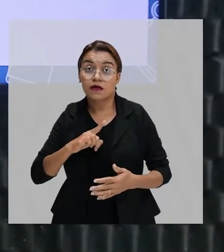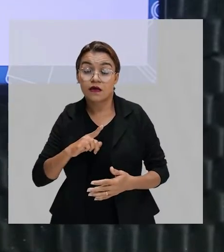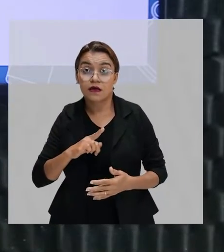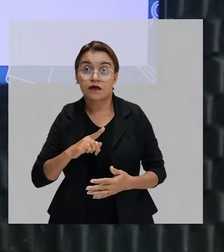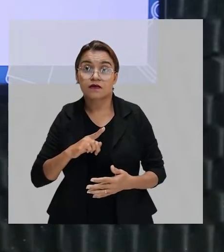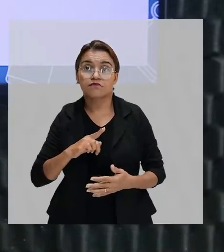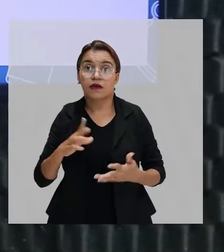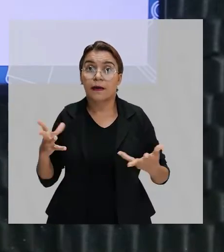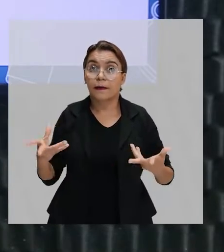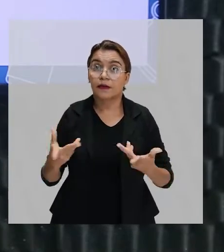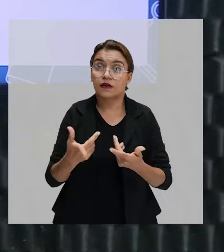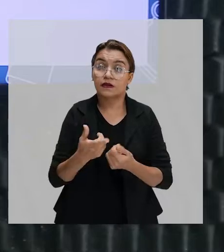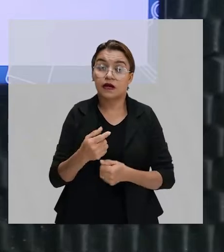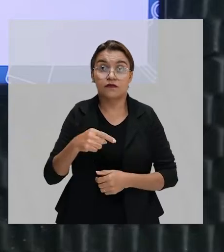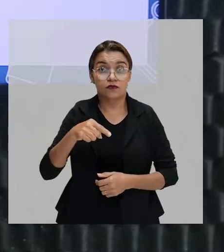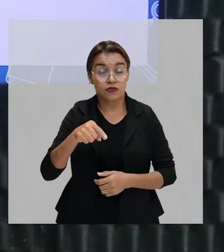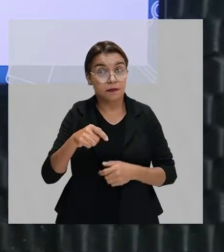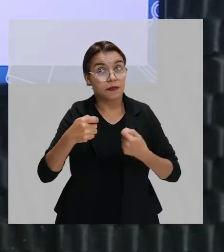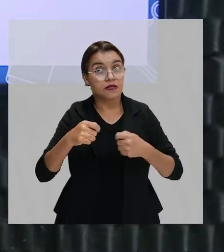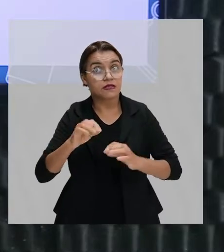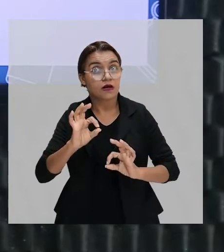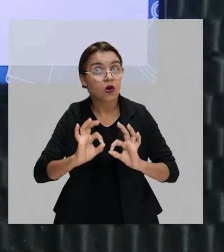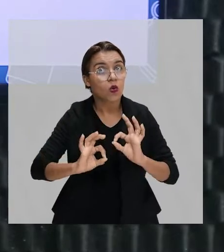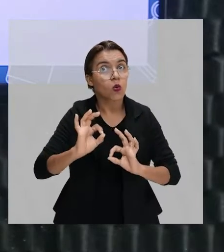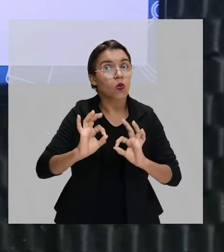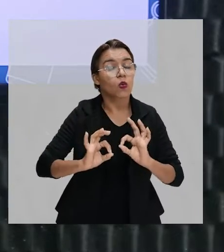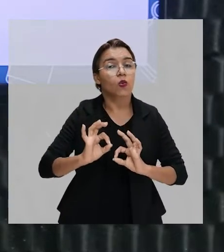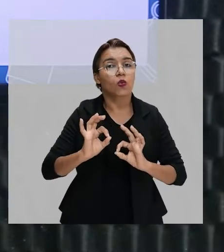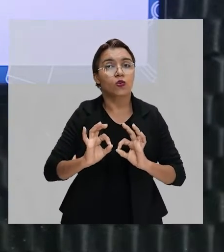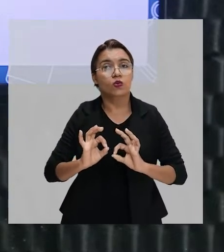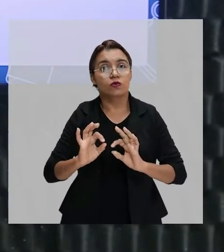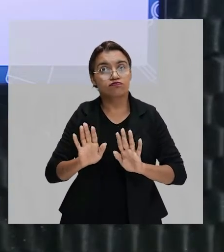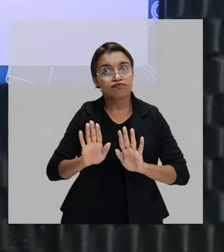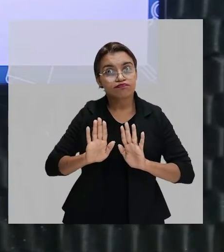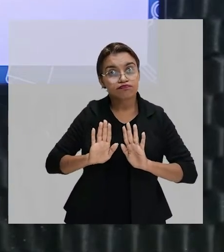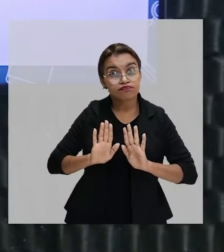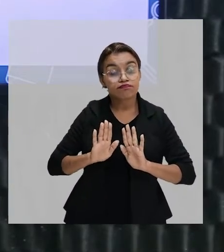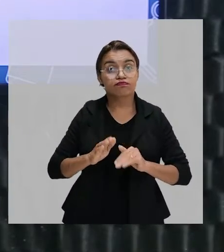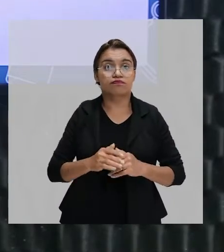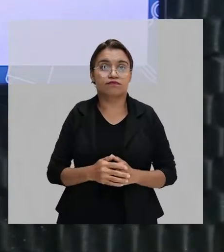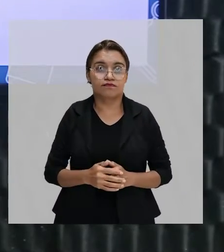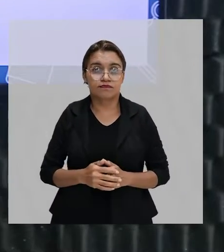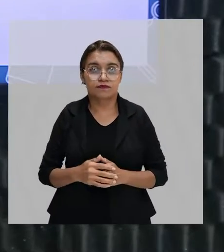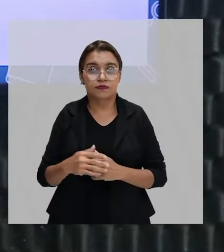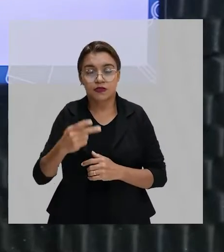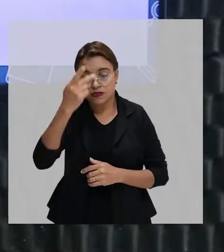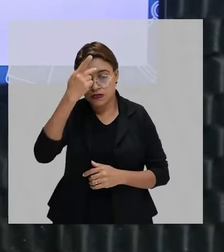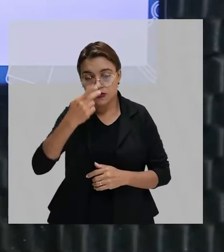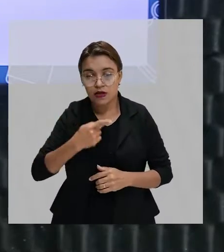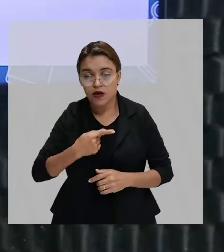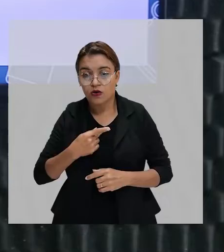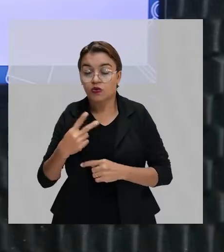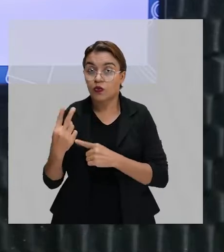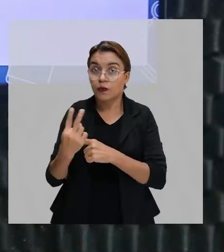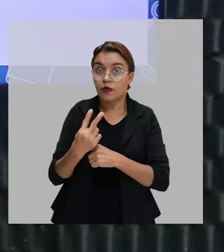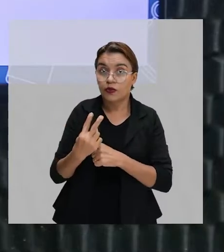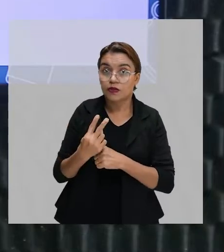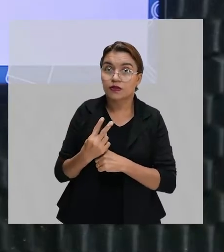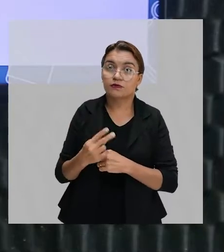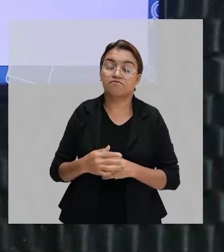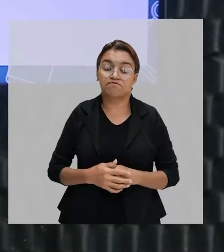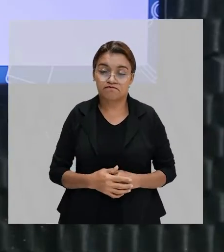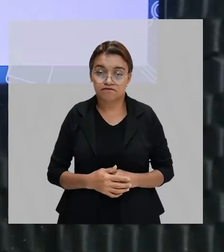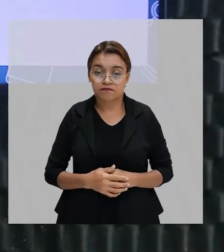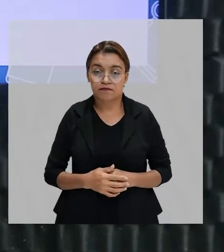Mas para que você tenha controle você consiga se defender você consiga se proteger você consiga de